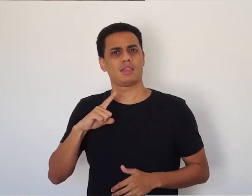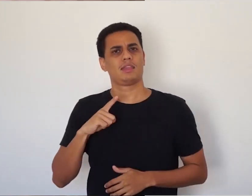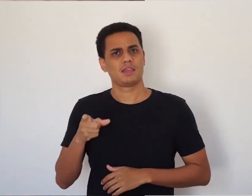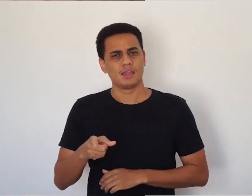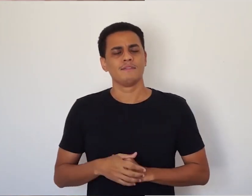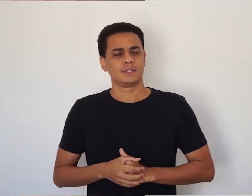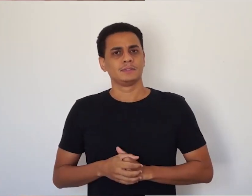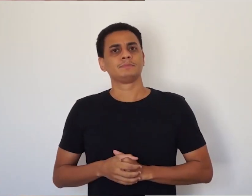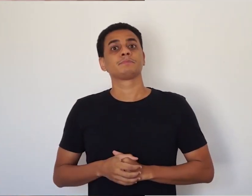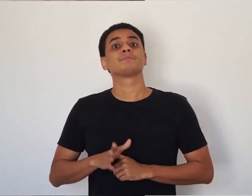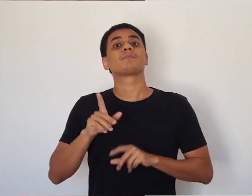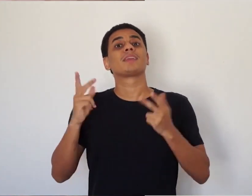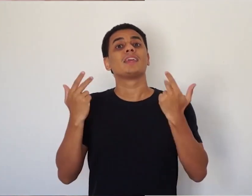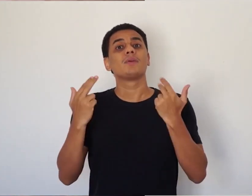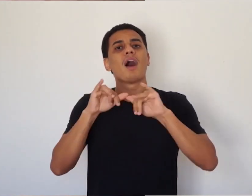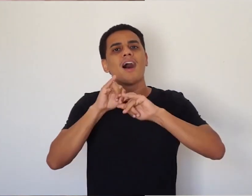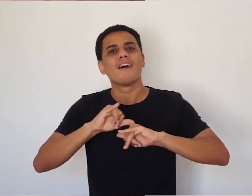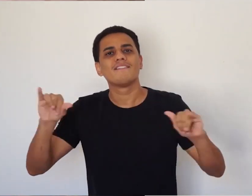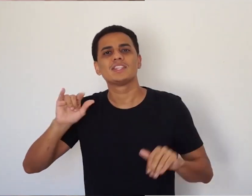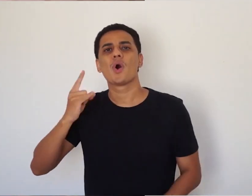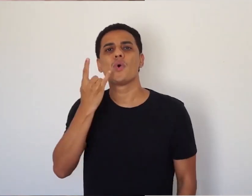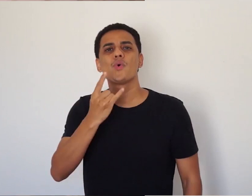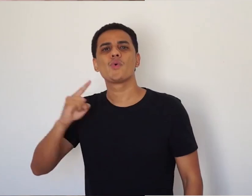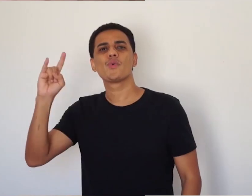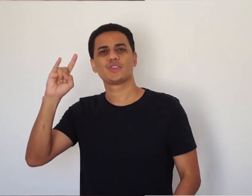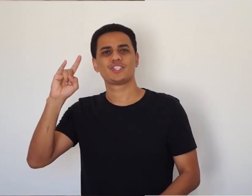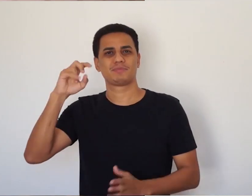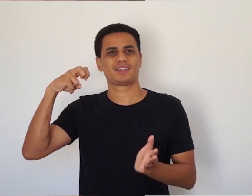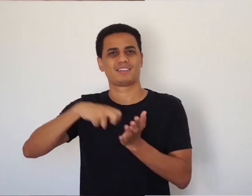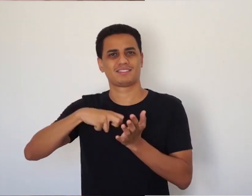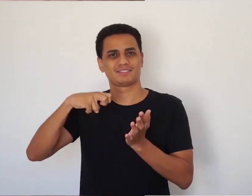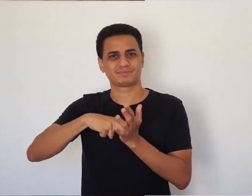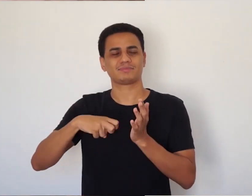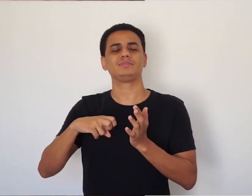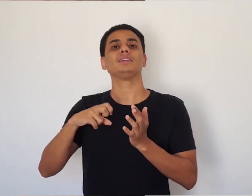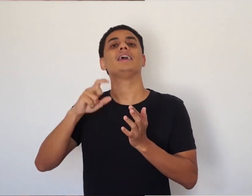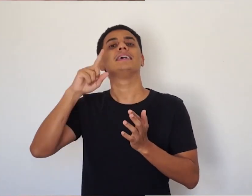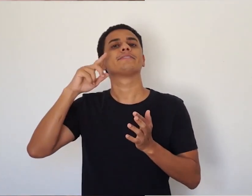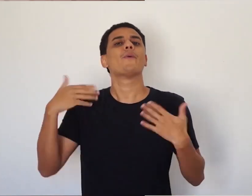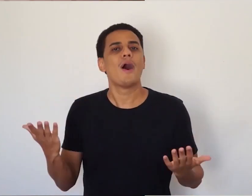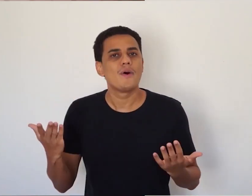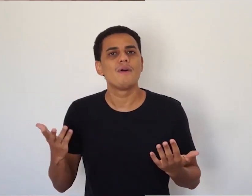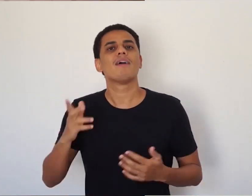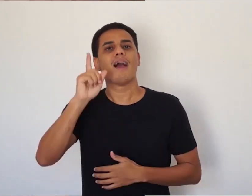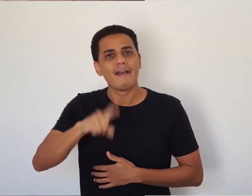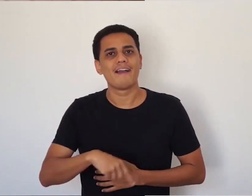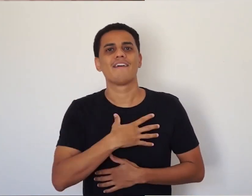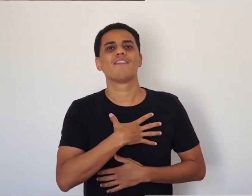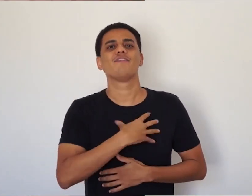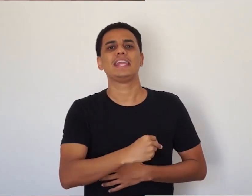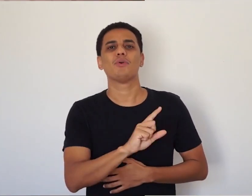aquelas pragas. E aqui havia tido o anúncio da última praga, que era a praga terrível, onde